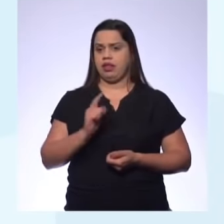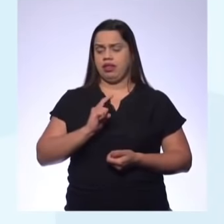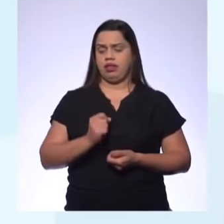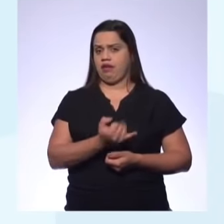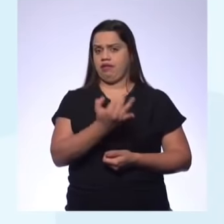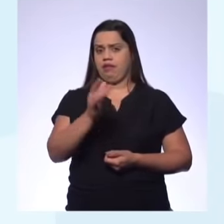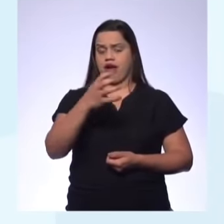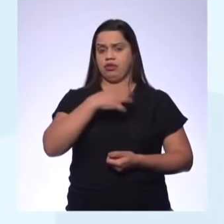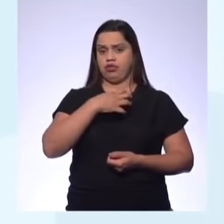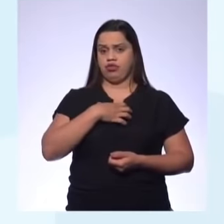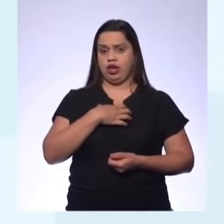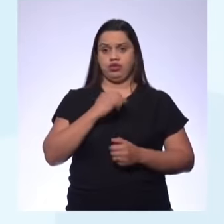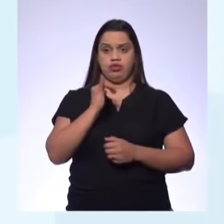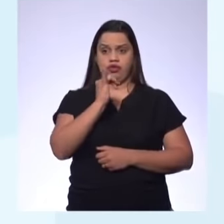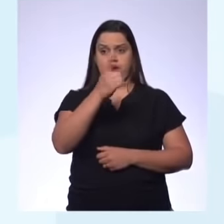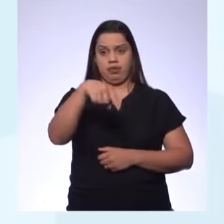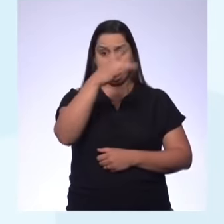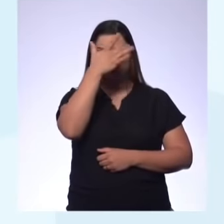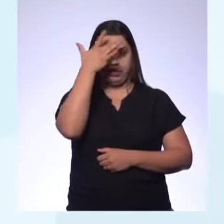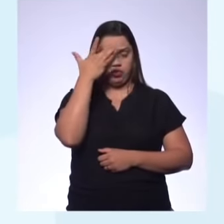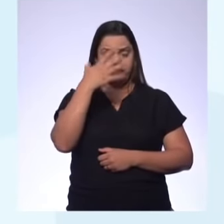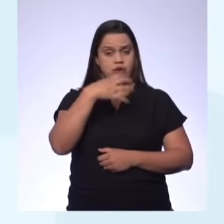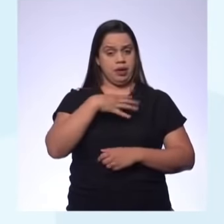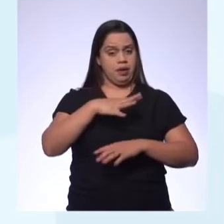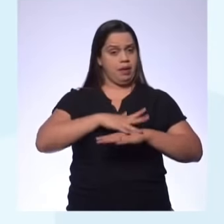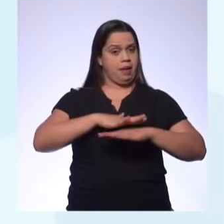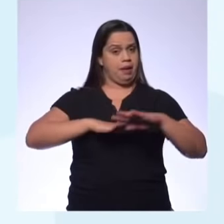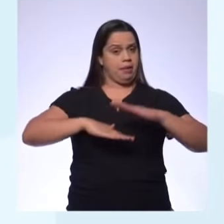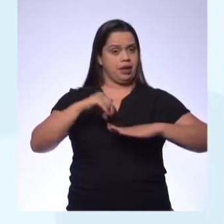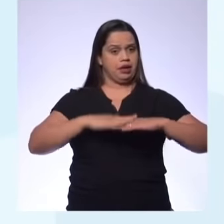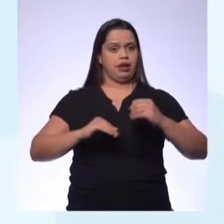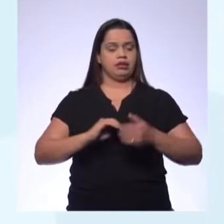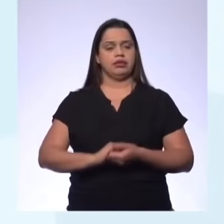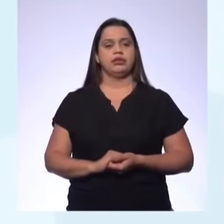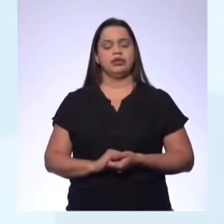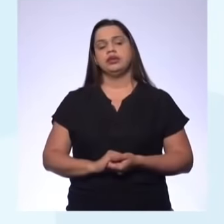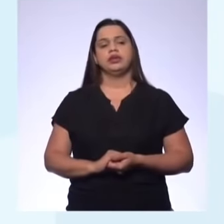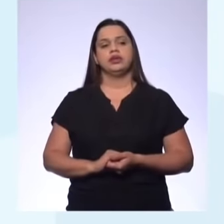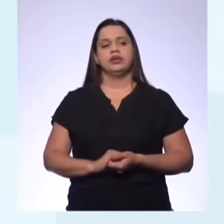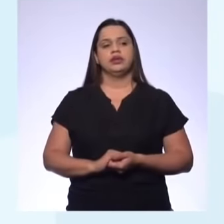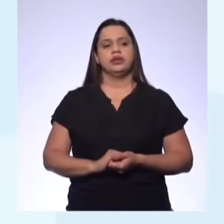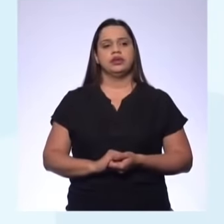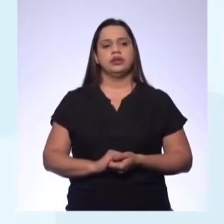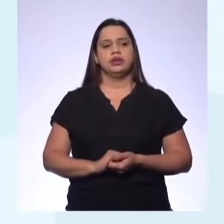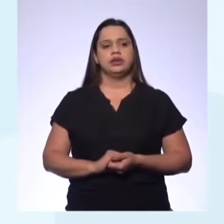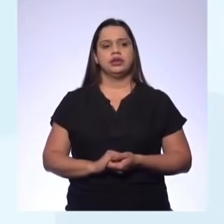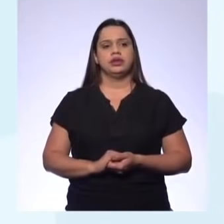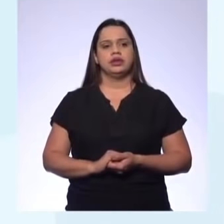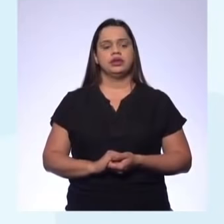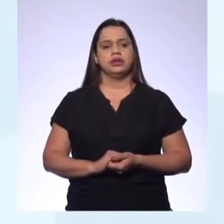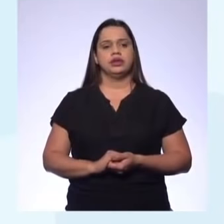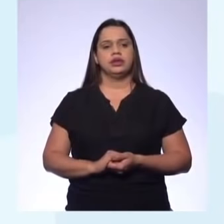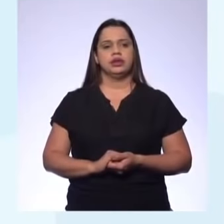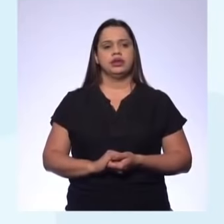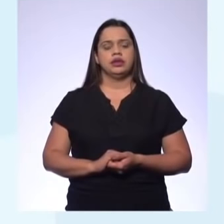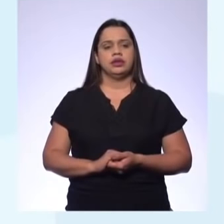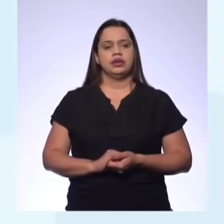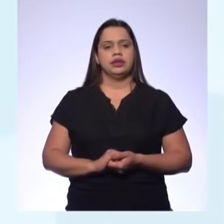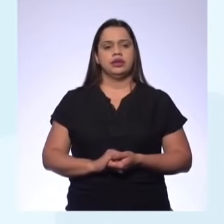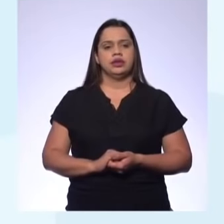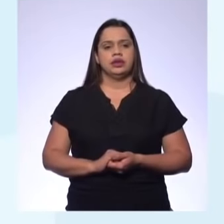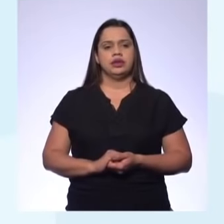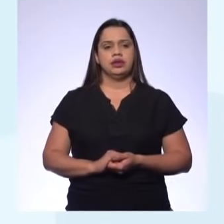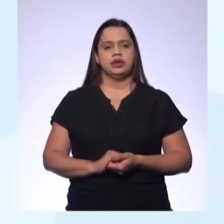as suas habilidades a habilita Land ravers habilite